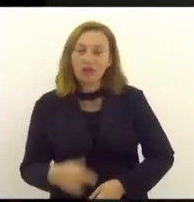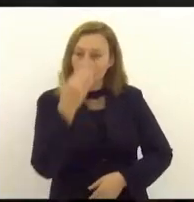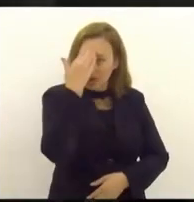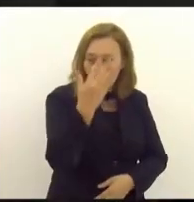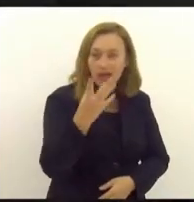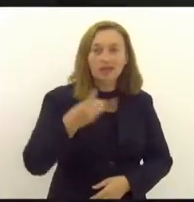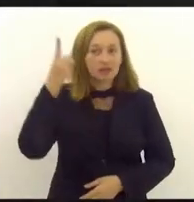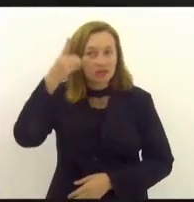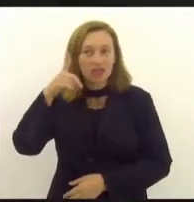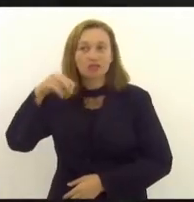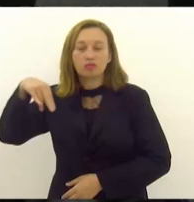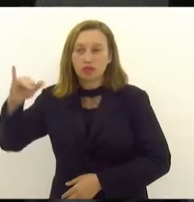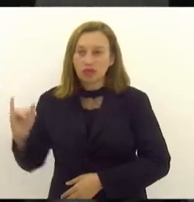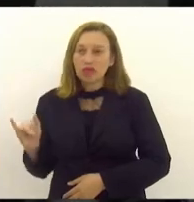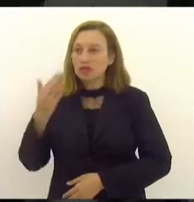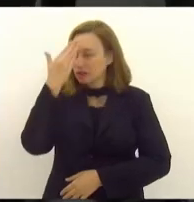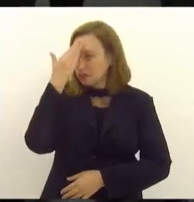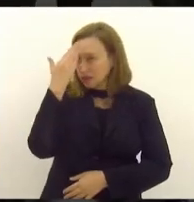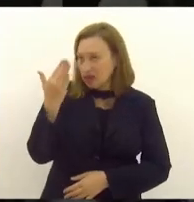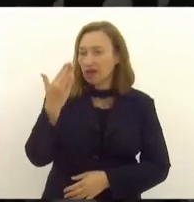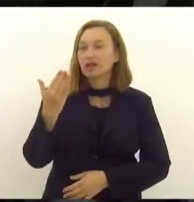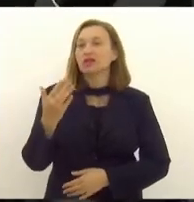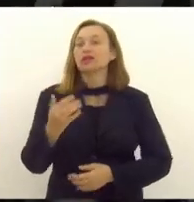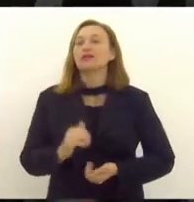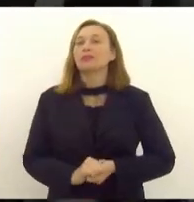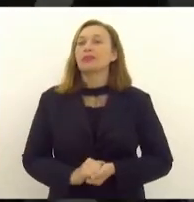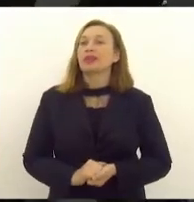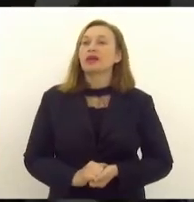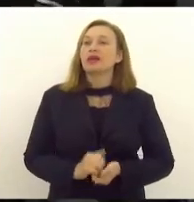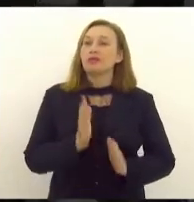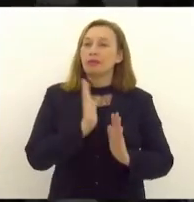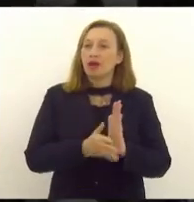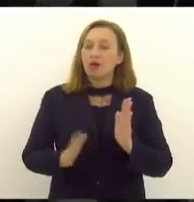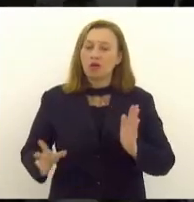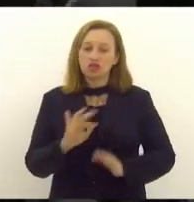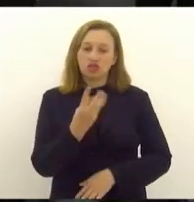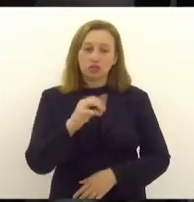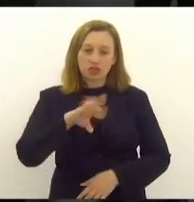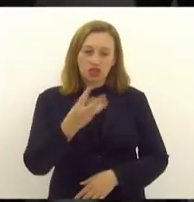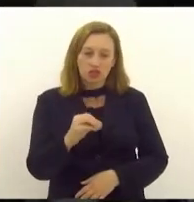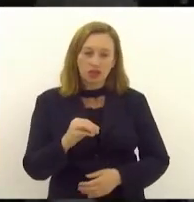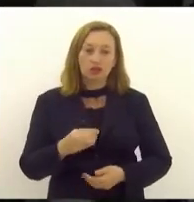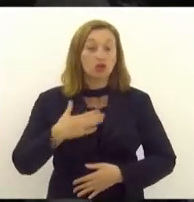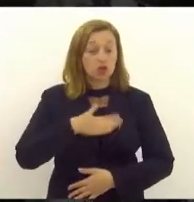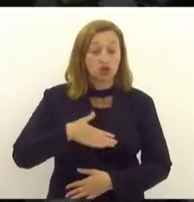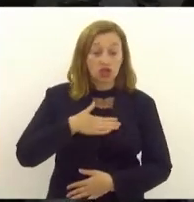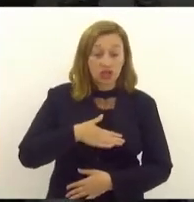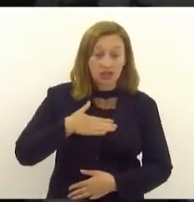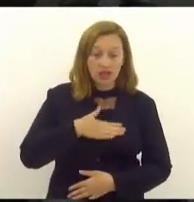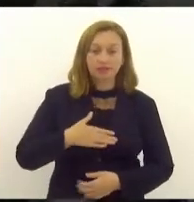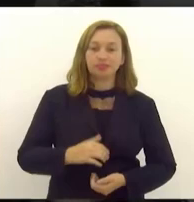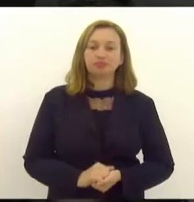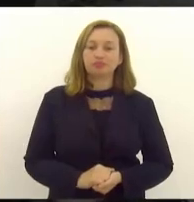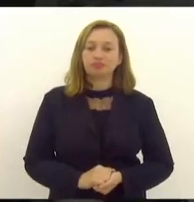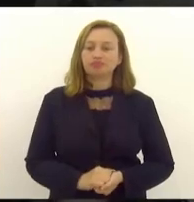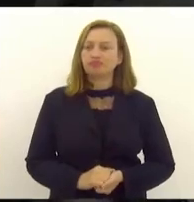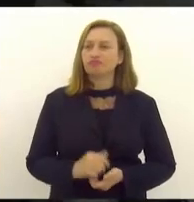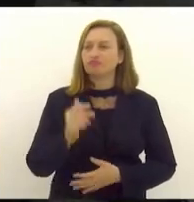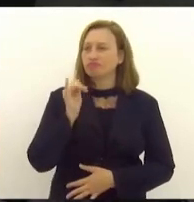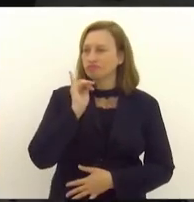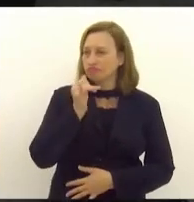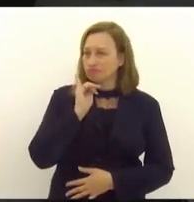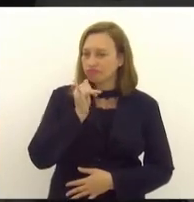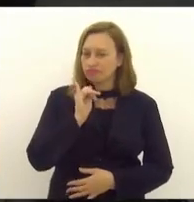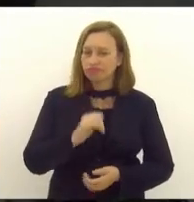Deputado Chico Machado é o senhor presidente pela ordem senhor presidente eu gostaria de fazer que um relato